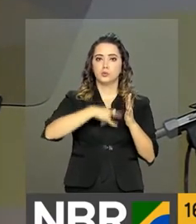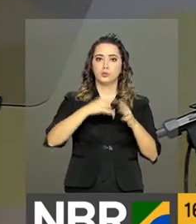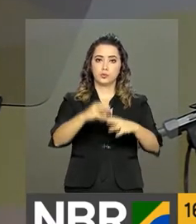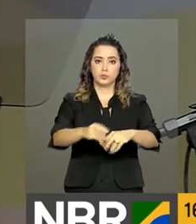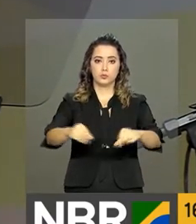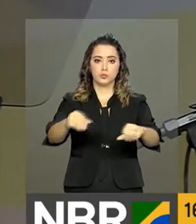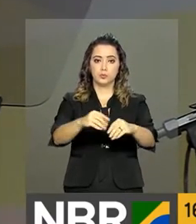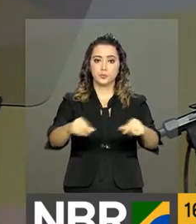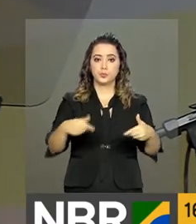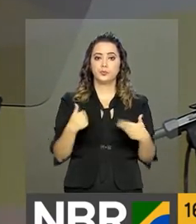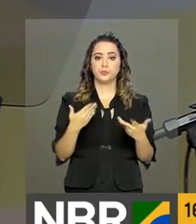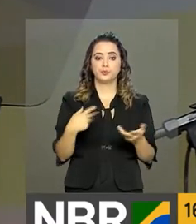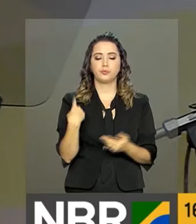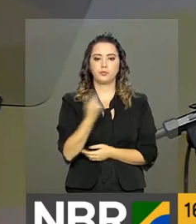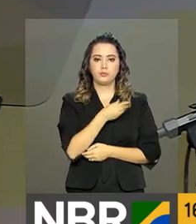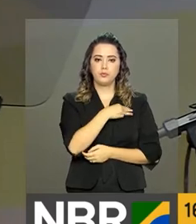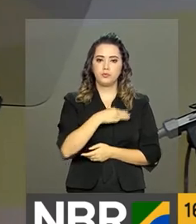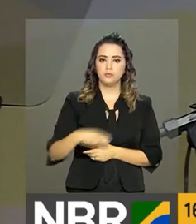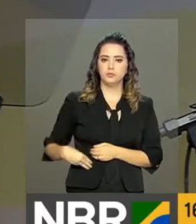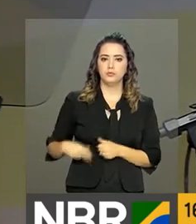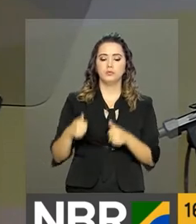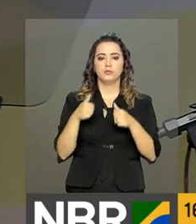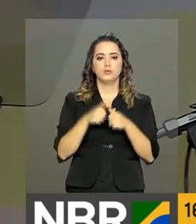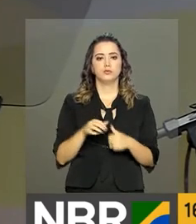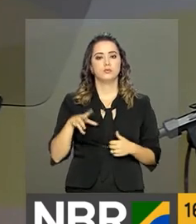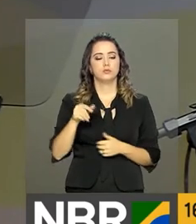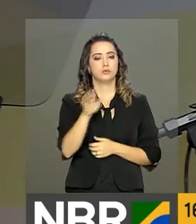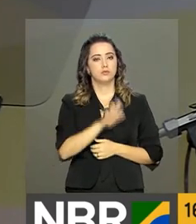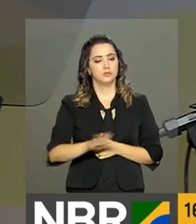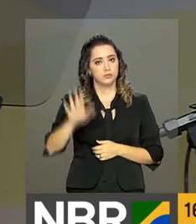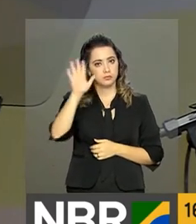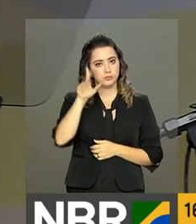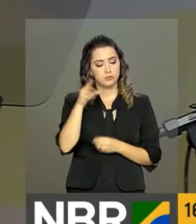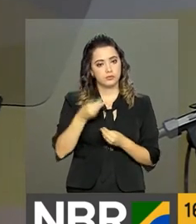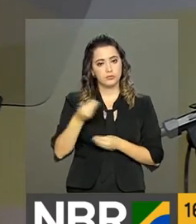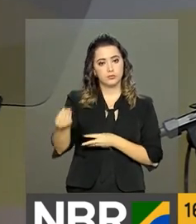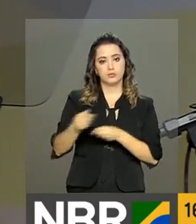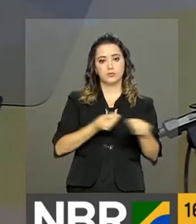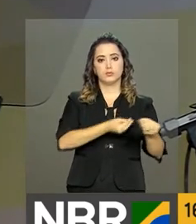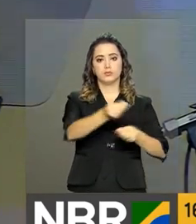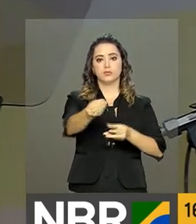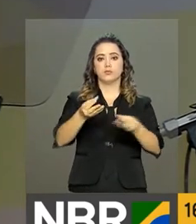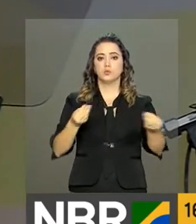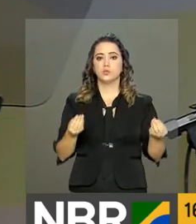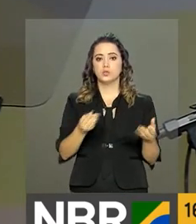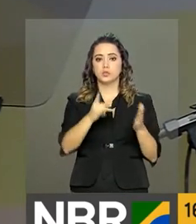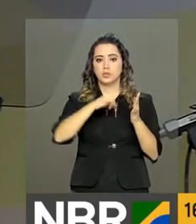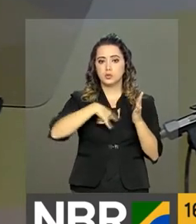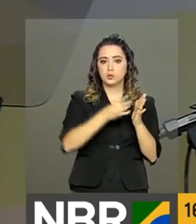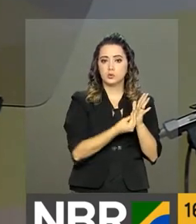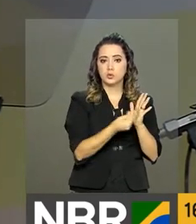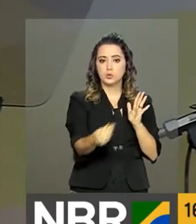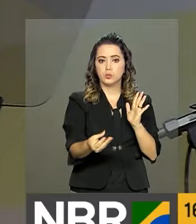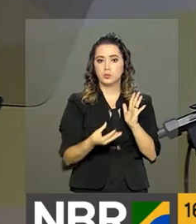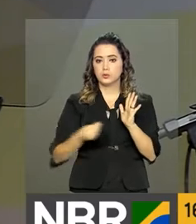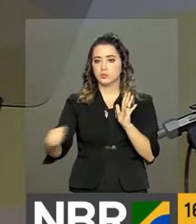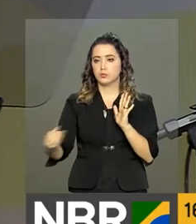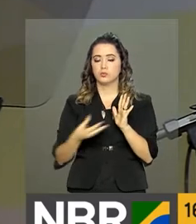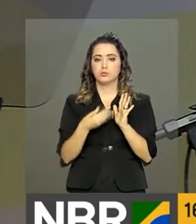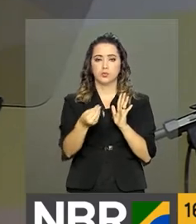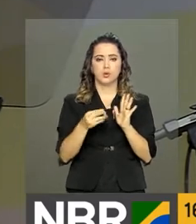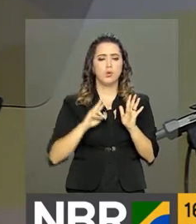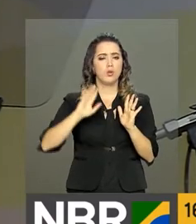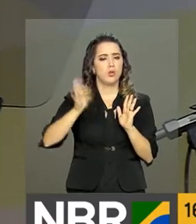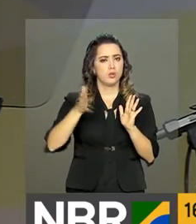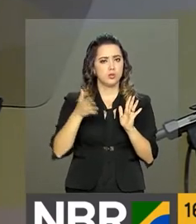fundiária. Os nossos ministros estão em vários estados brasileiros entregando esses títulos e completando milhares